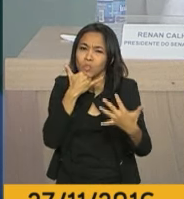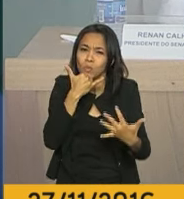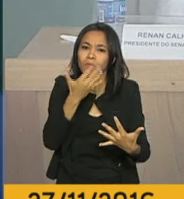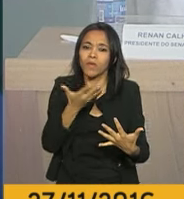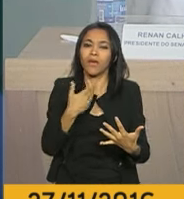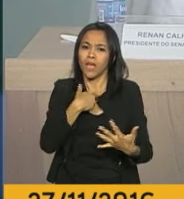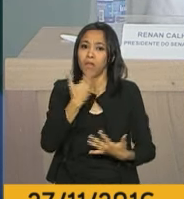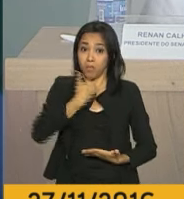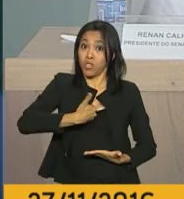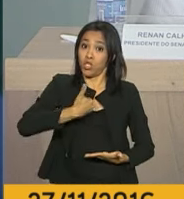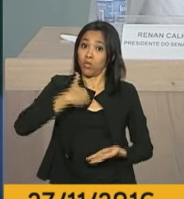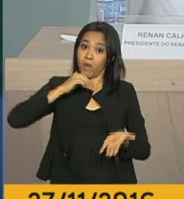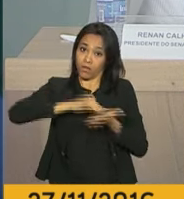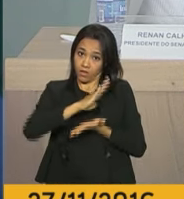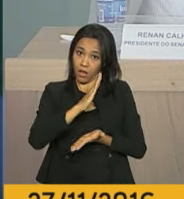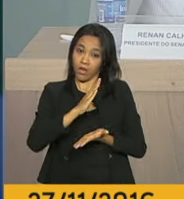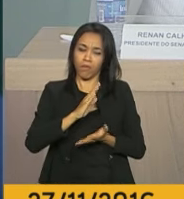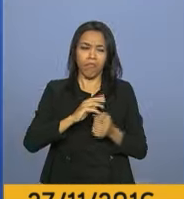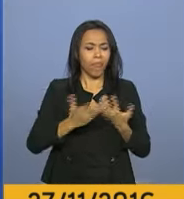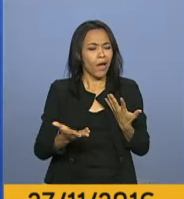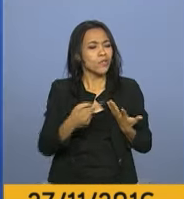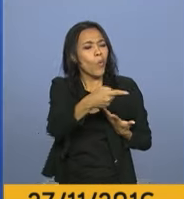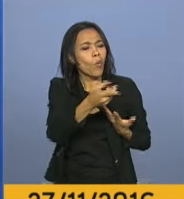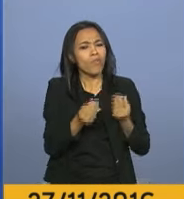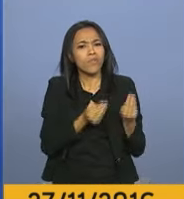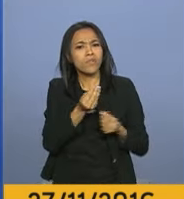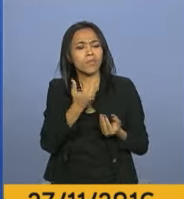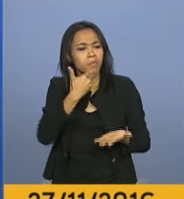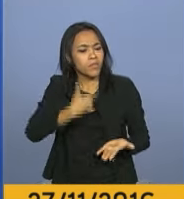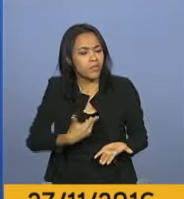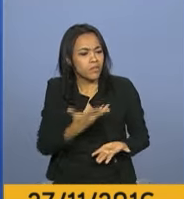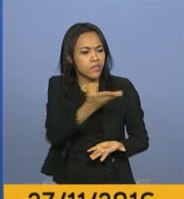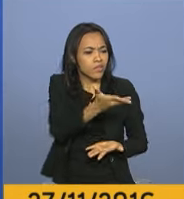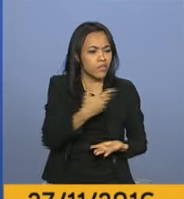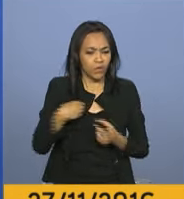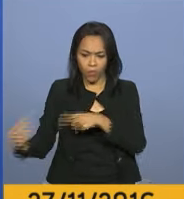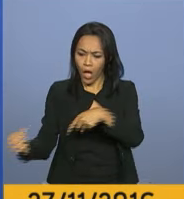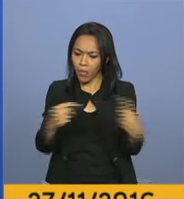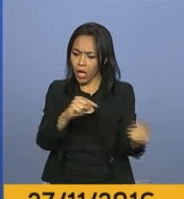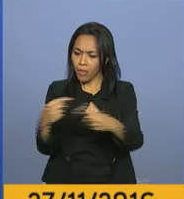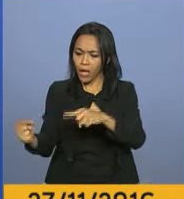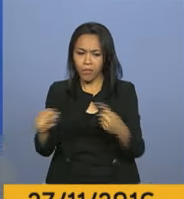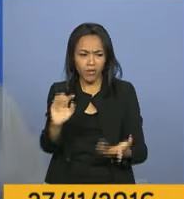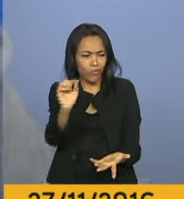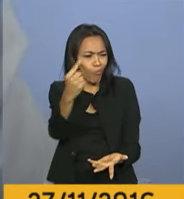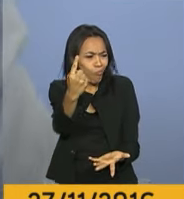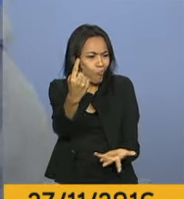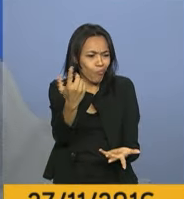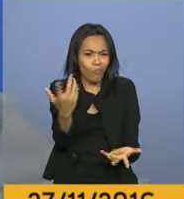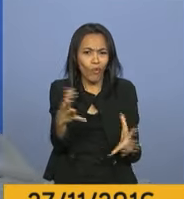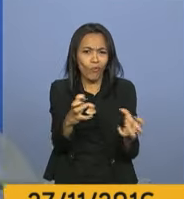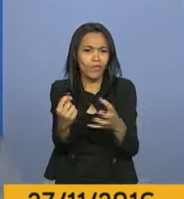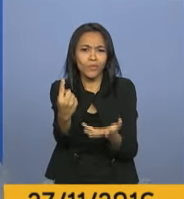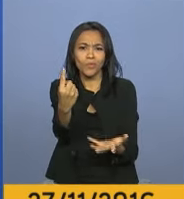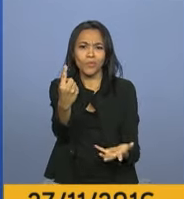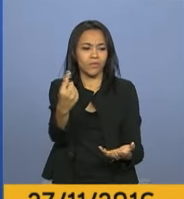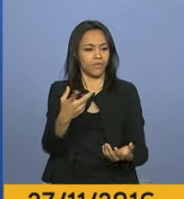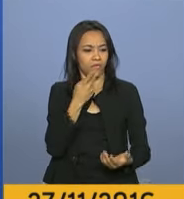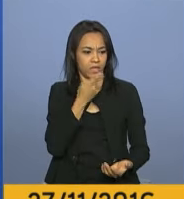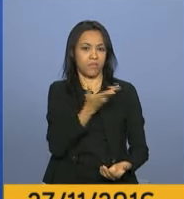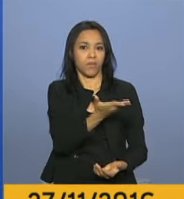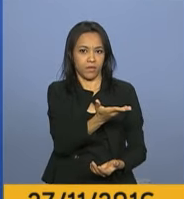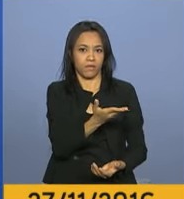Ele até pediu demissão. Ele disse, mas como você, nós estamos vendo um conflitozinho de um dia para o outro, aí eu disse